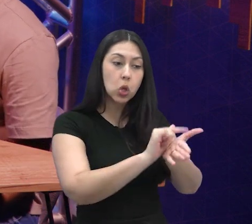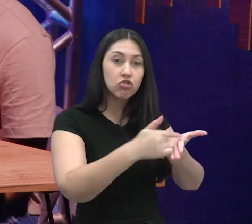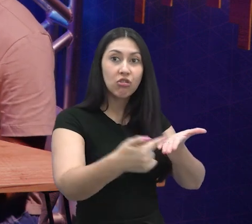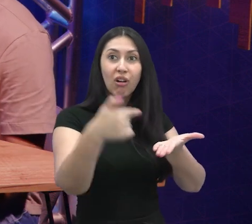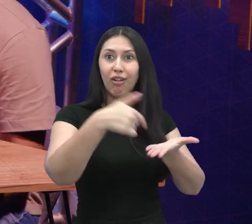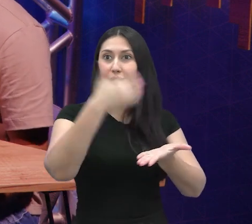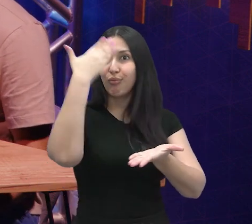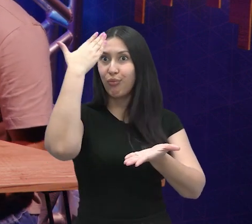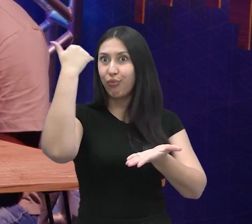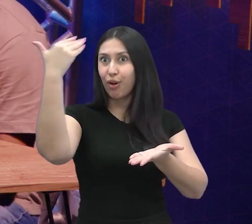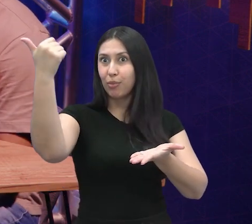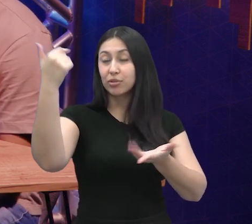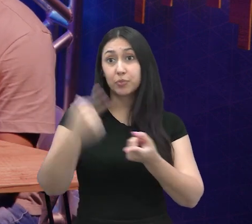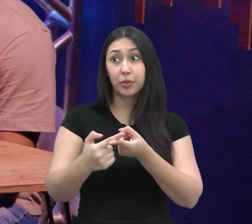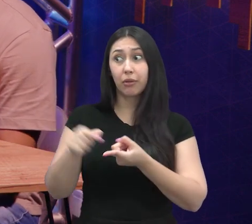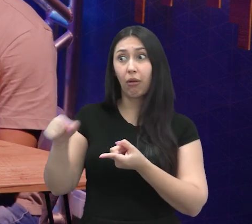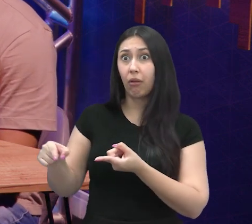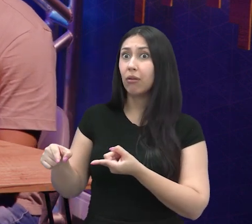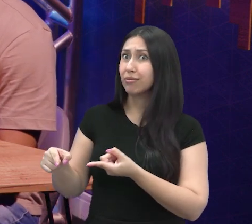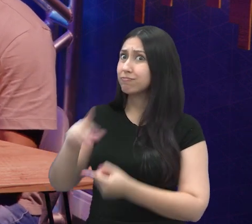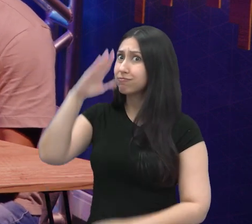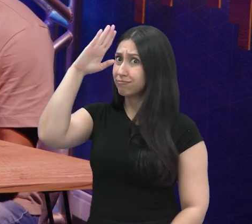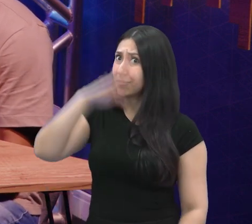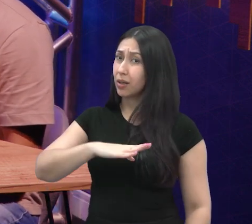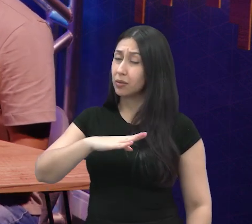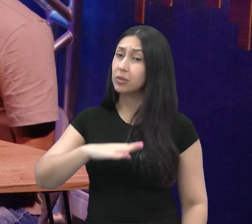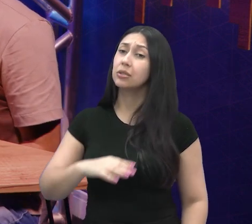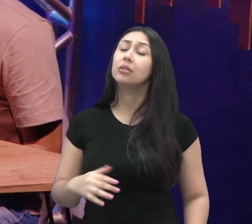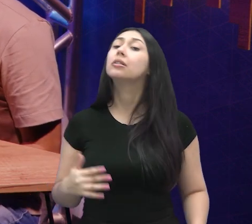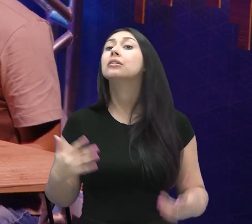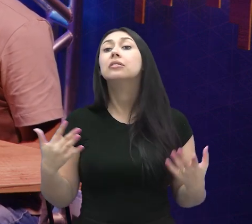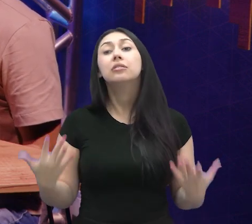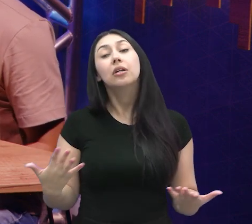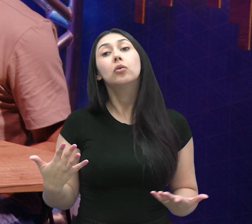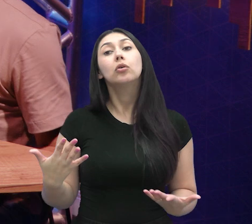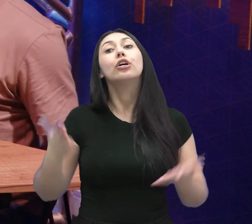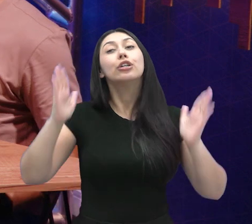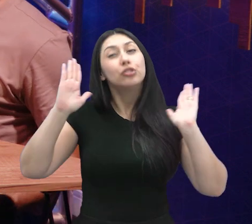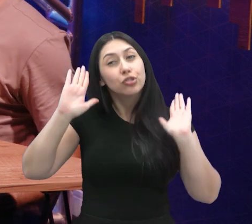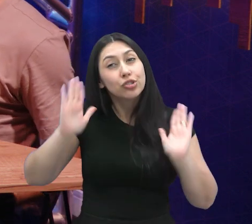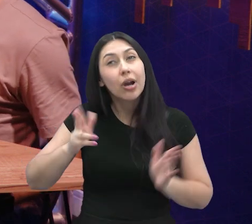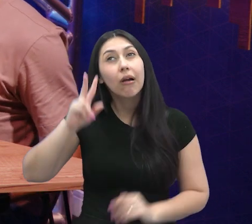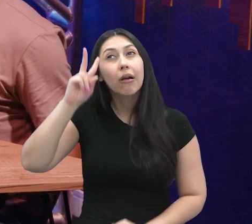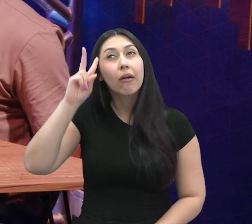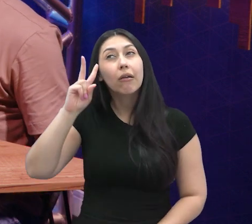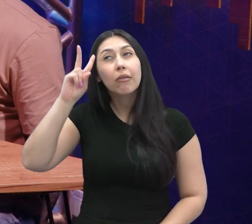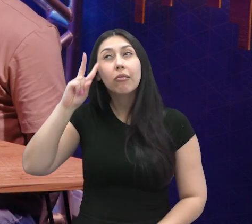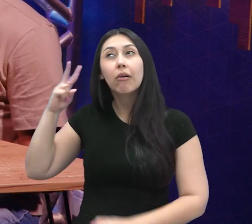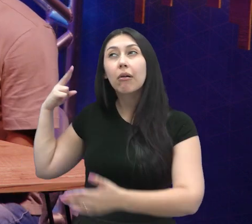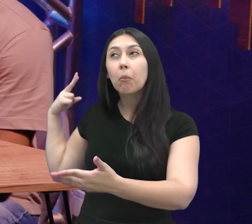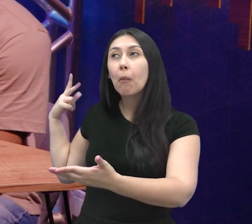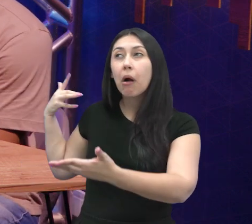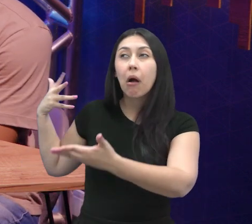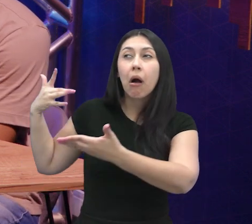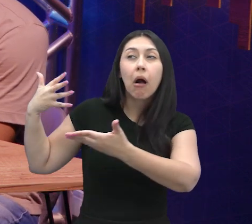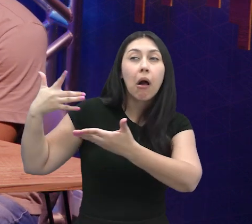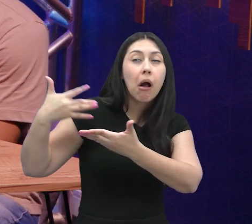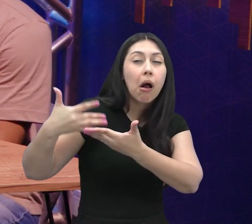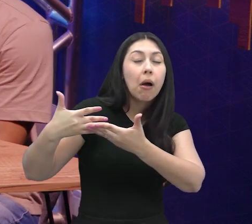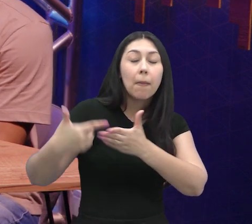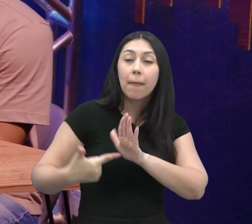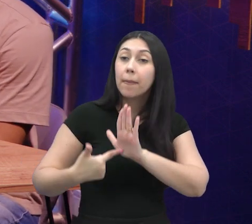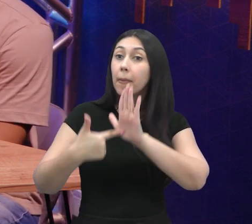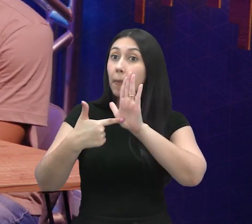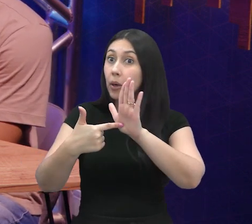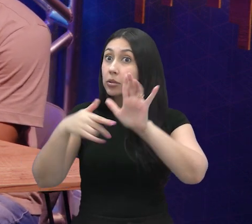Populares, que ele era muito do mauzão. Então, assim, a gente tem esse histórico de engajar